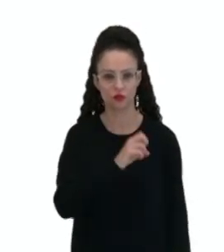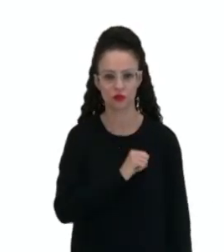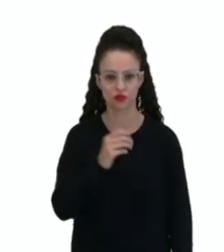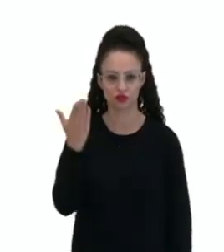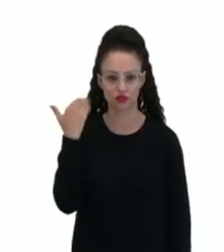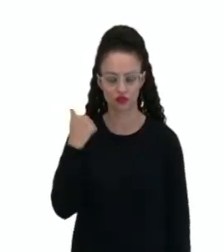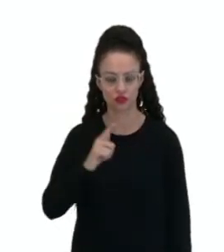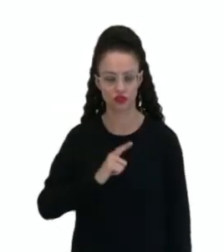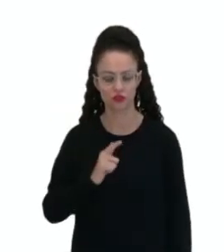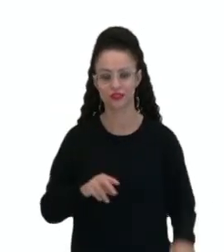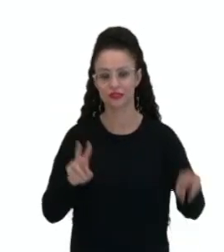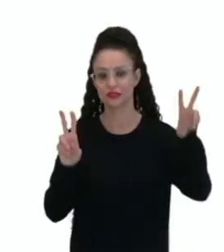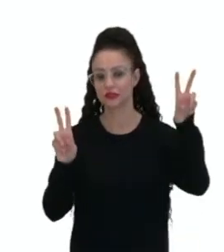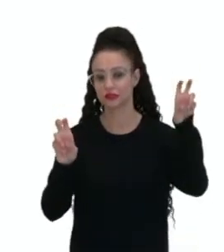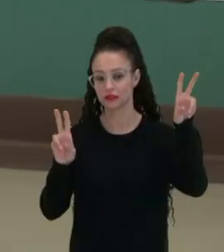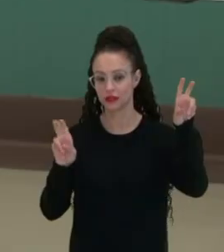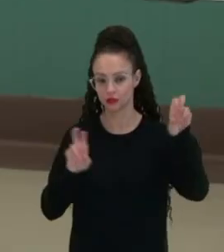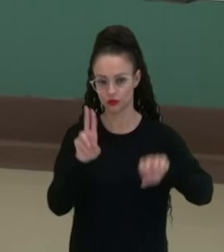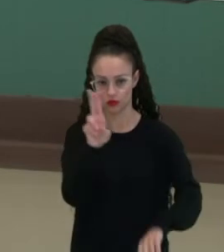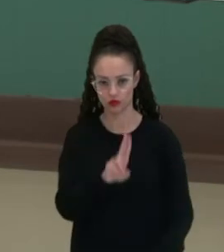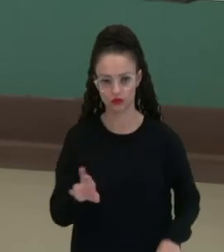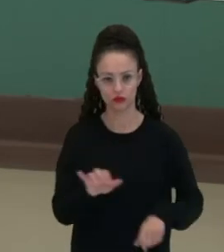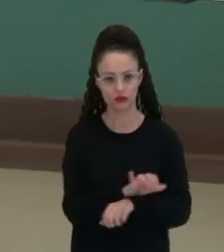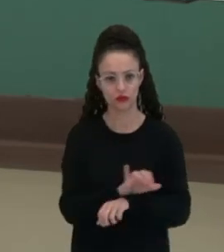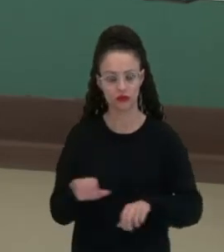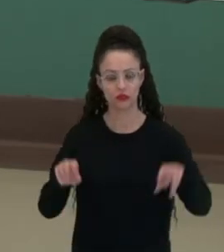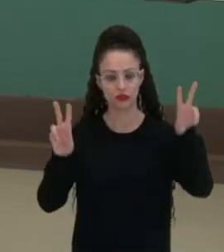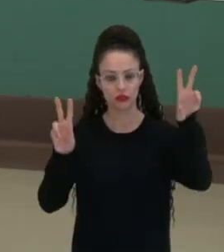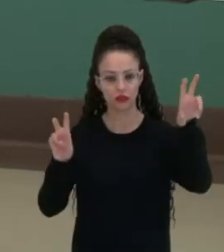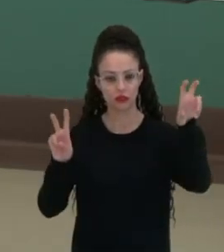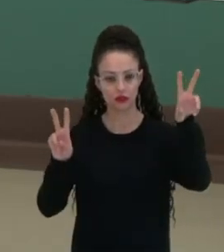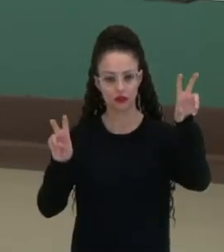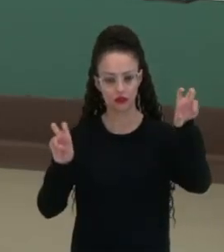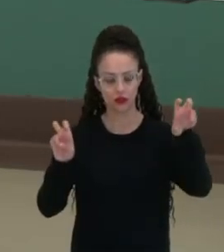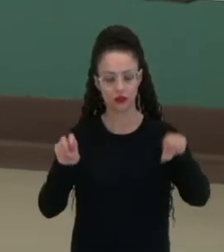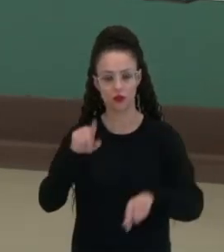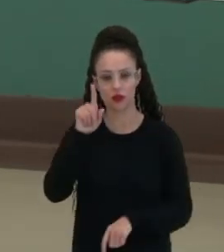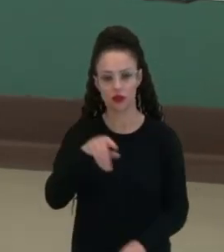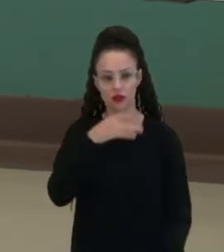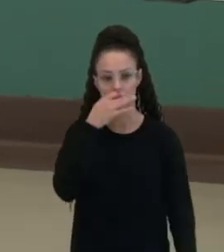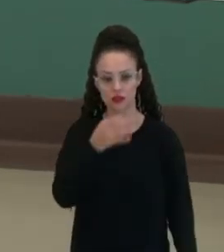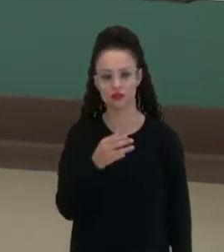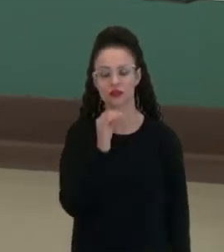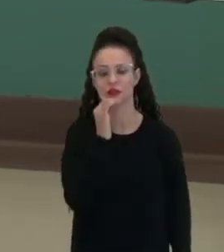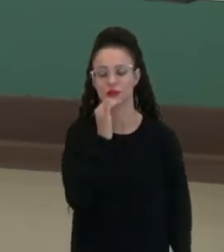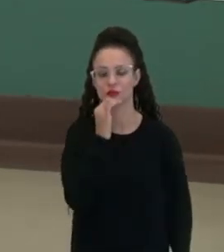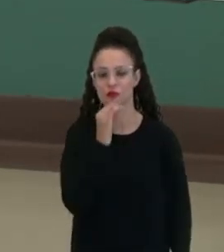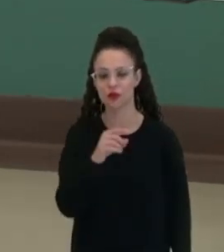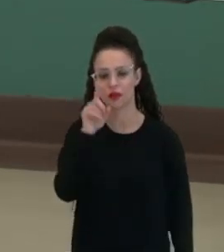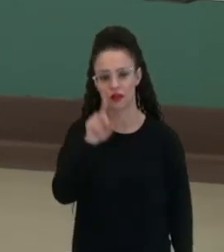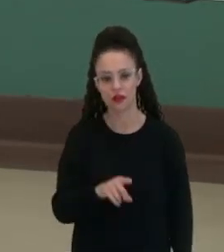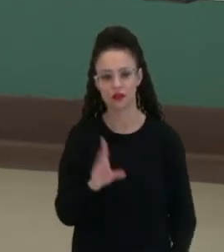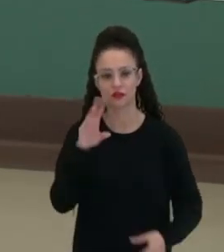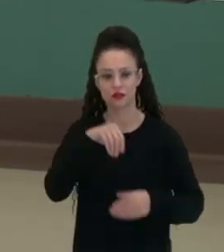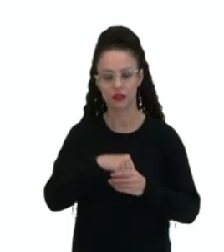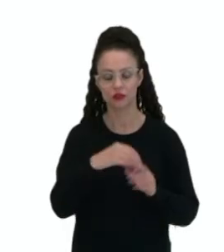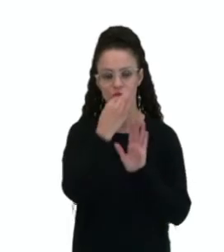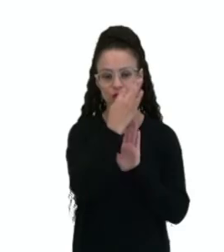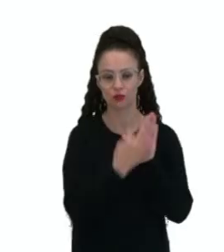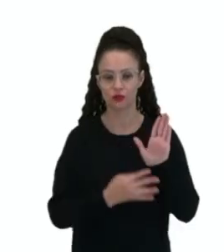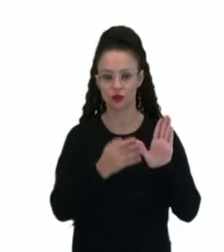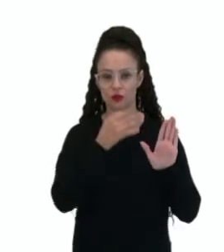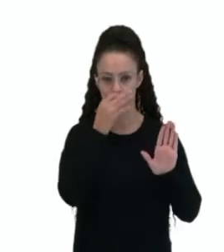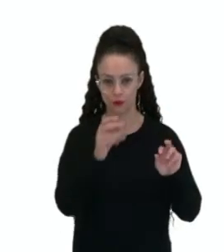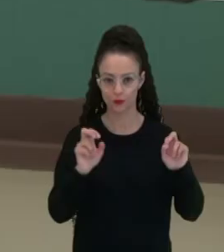tive, citando. Então, um argumento de citação, um argumento de exemplificação dentro do artigo de